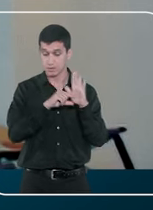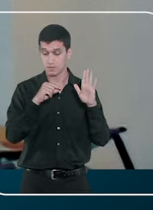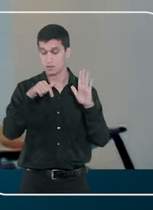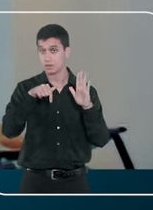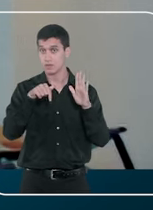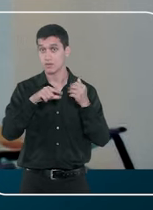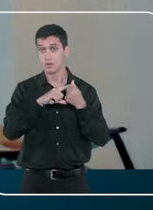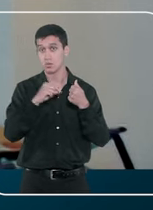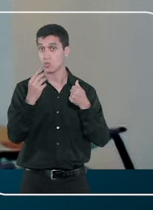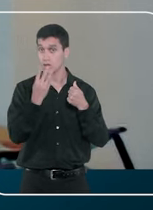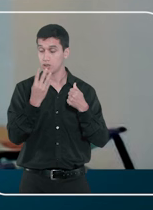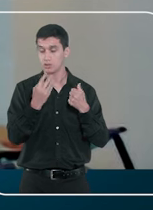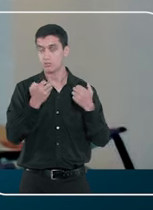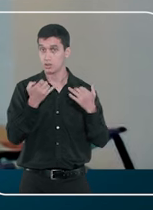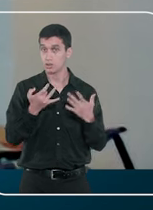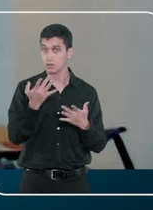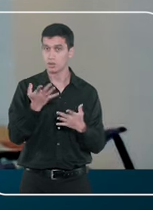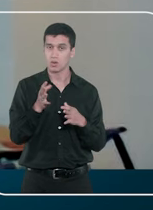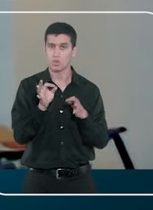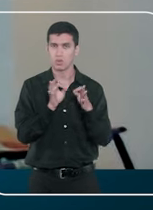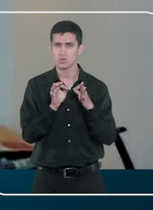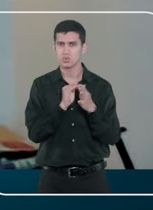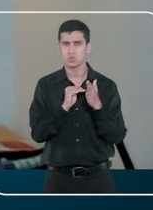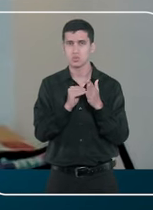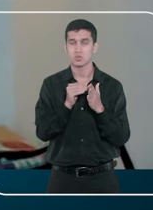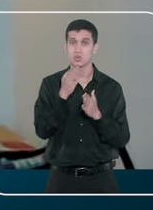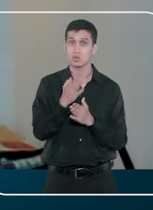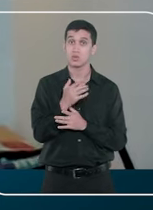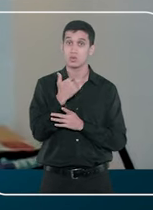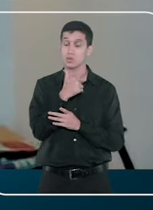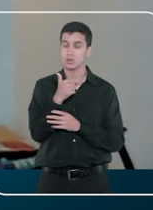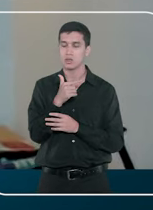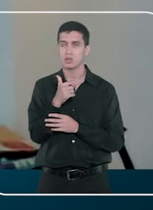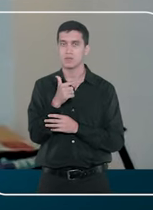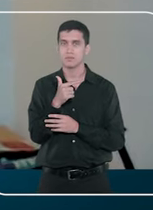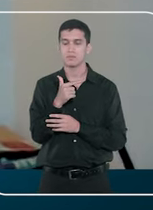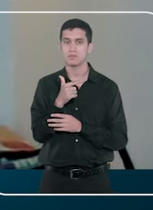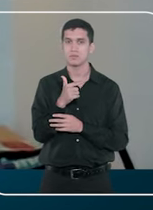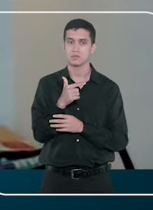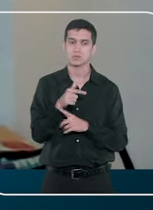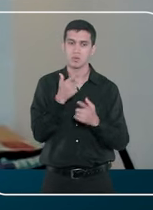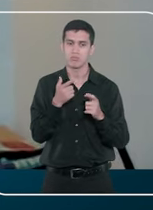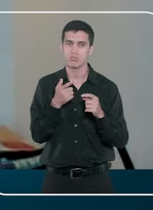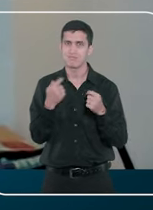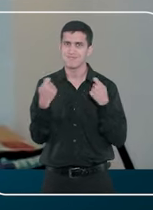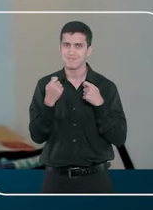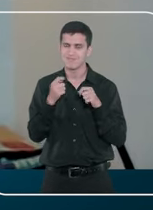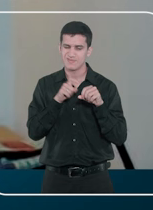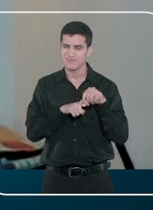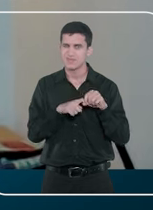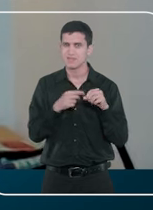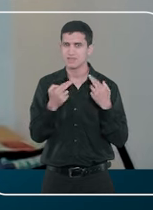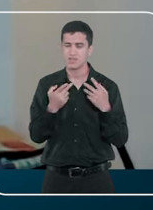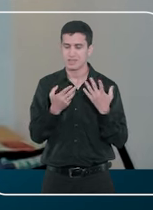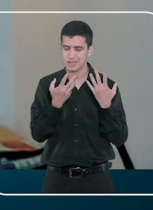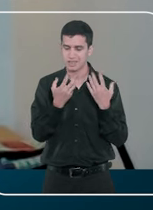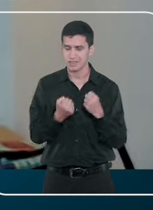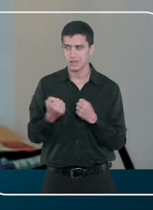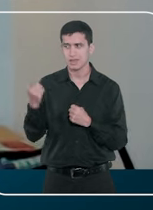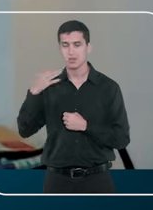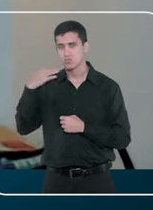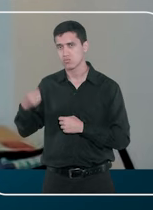Então, a realização dessas tratativas, ela não pende ou depende de eventual autorização do